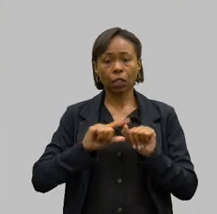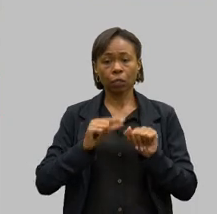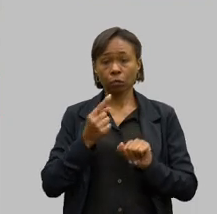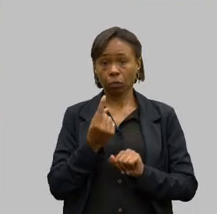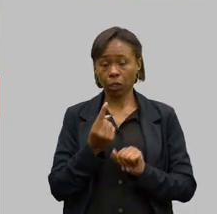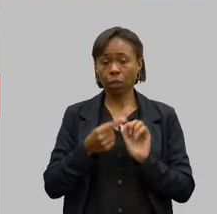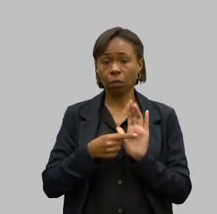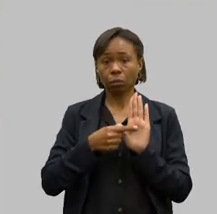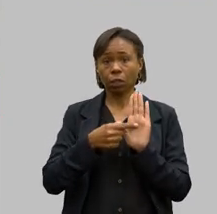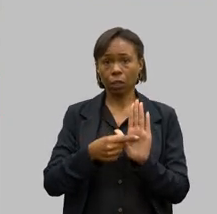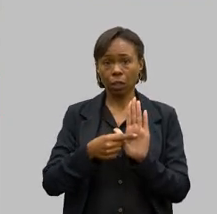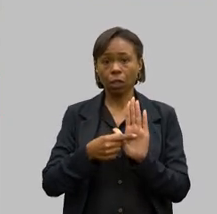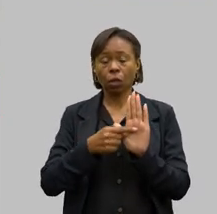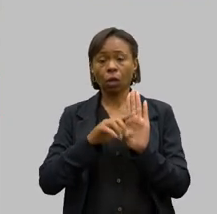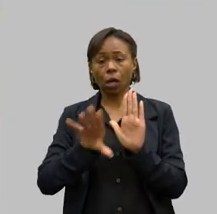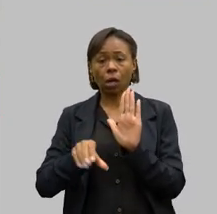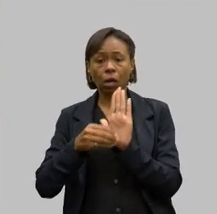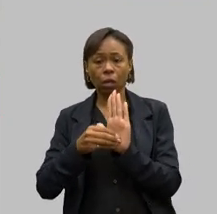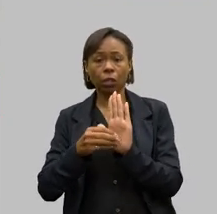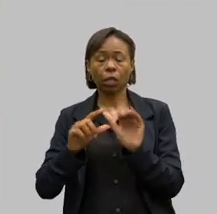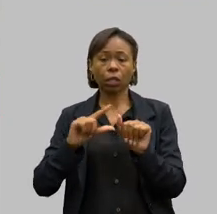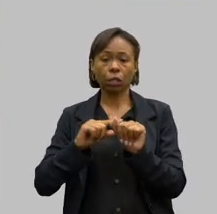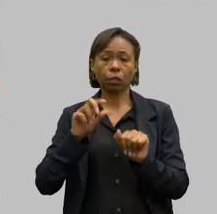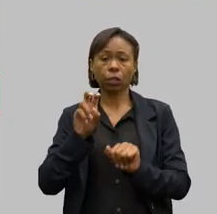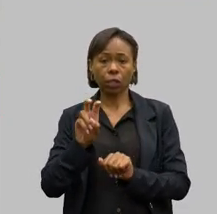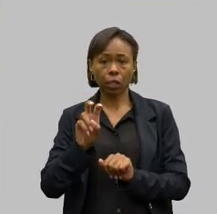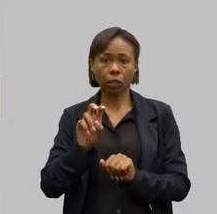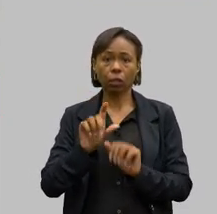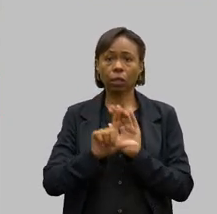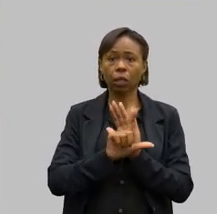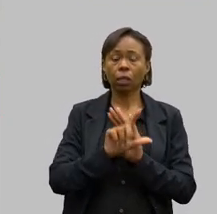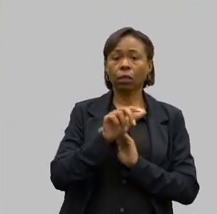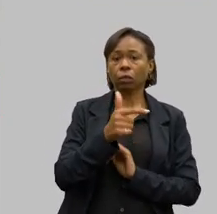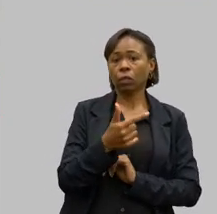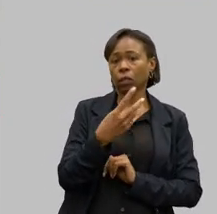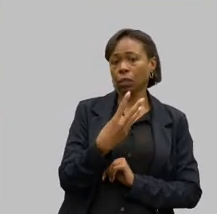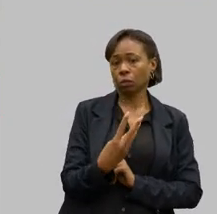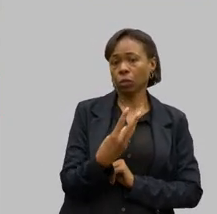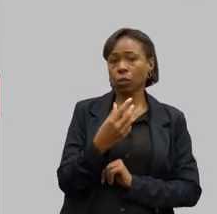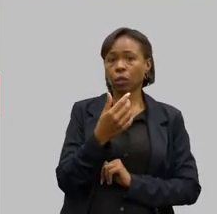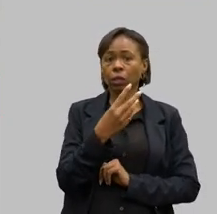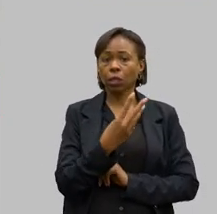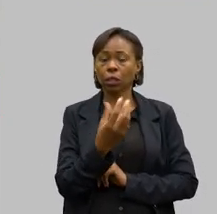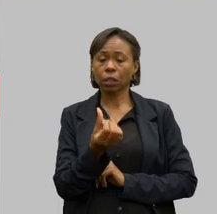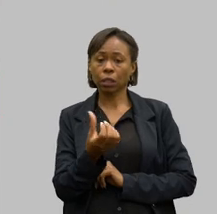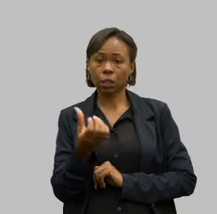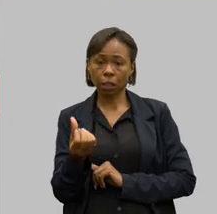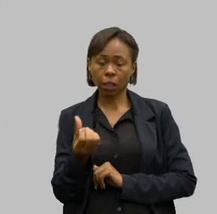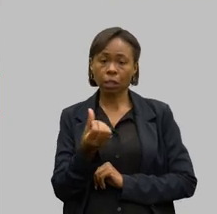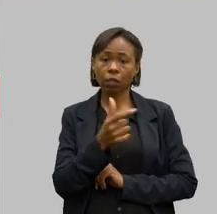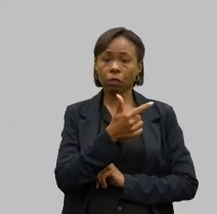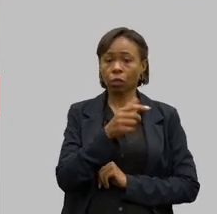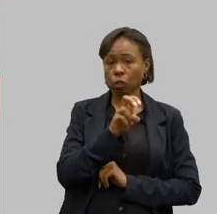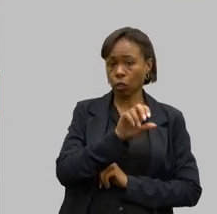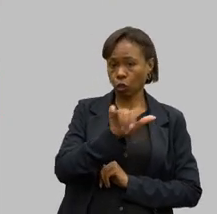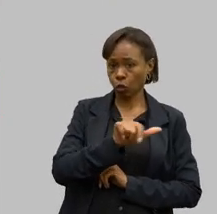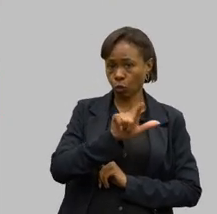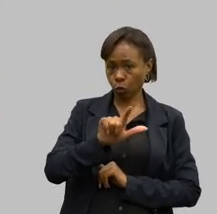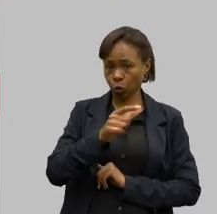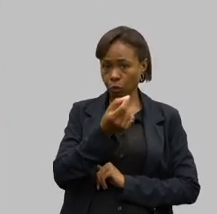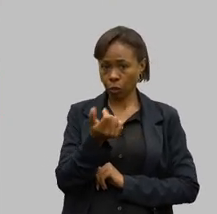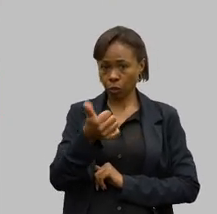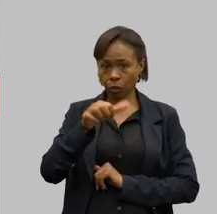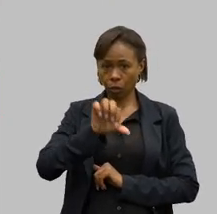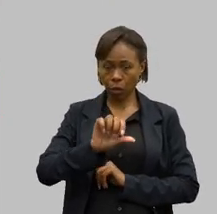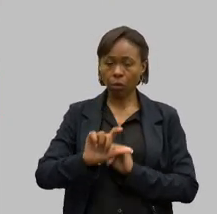acrescentados ao artigo 5º da lei 23.366 de 25 de julho de 2019 os seguintes parágrafos